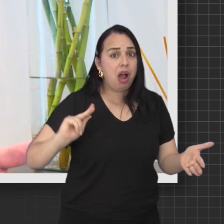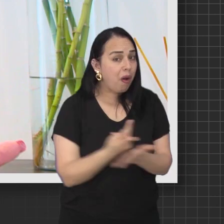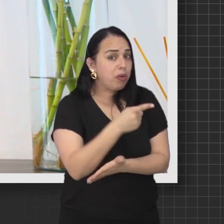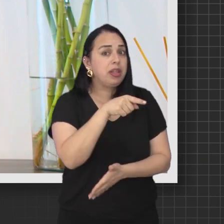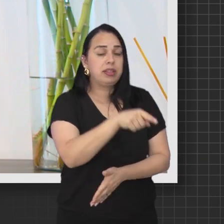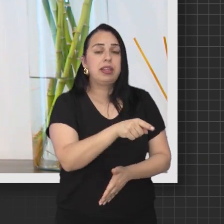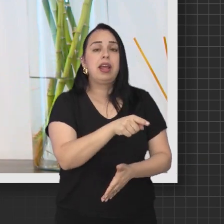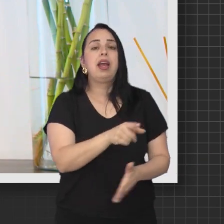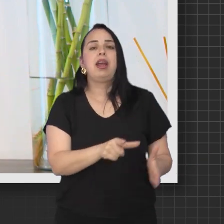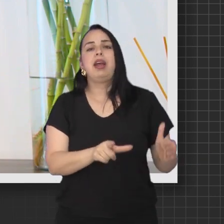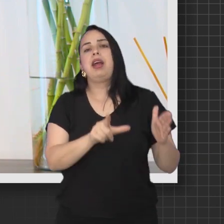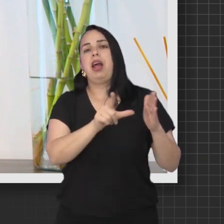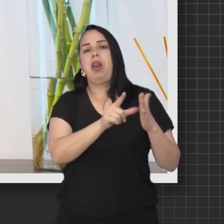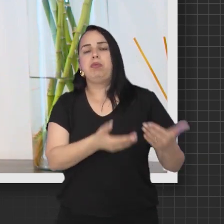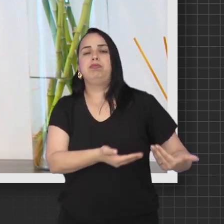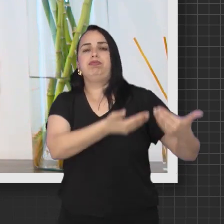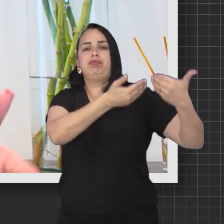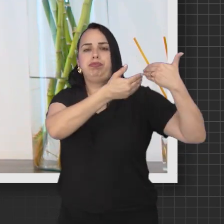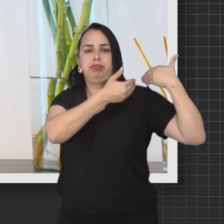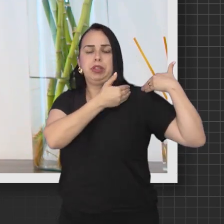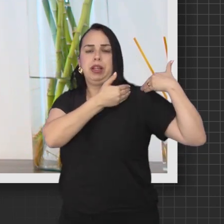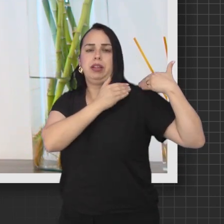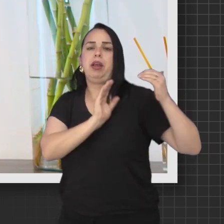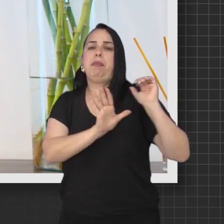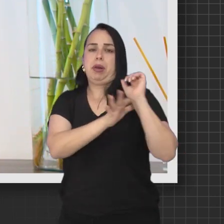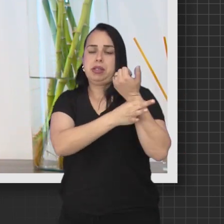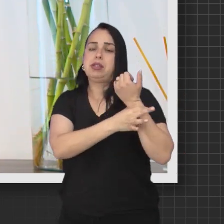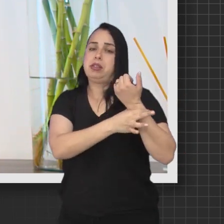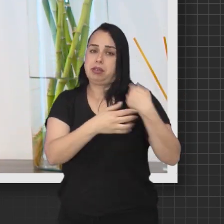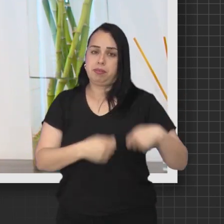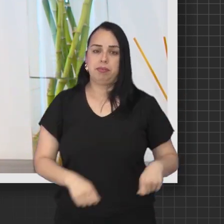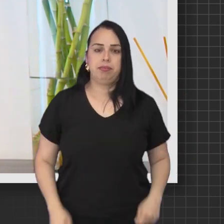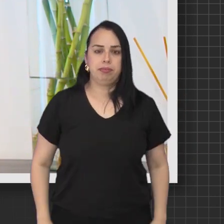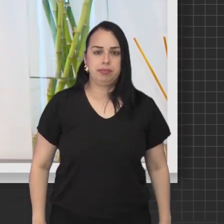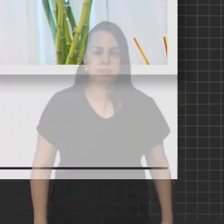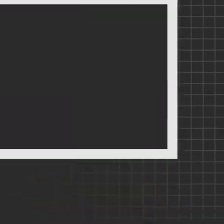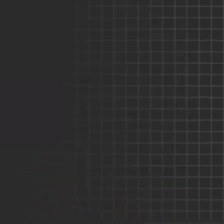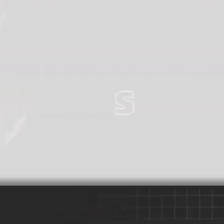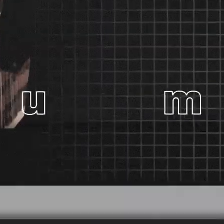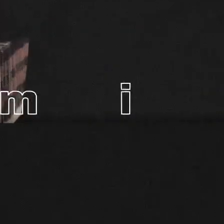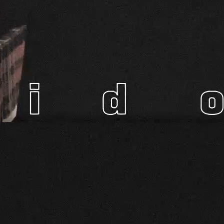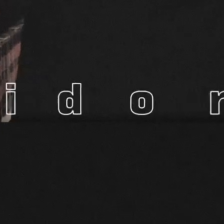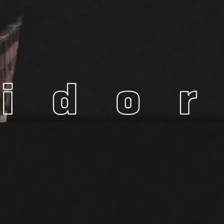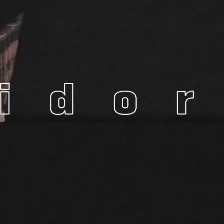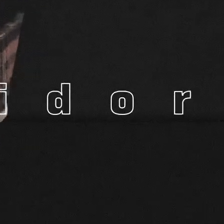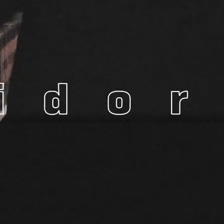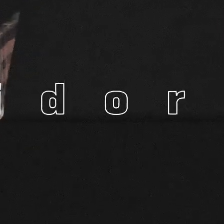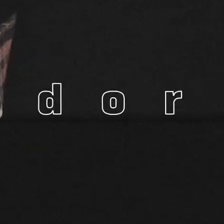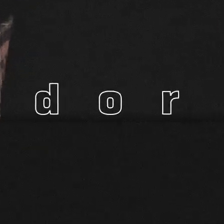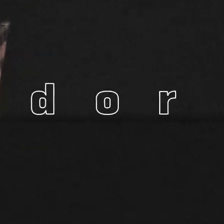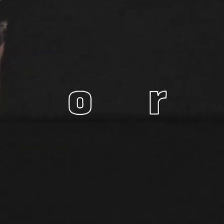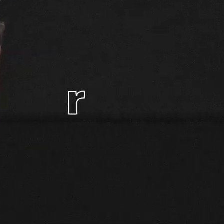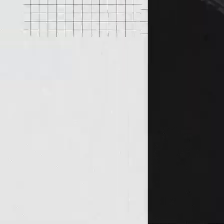será responsabilizado pelo dano, pela segurança do veículo ali estacionado.